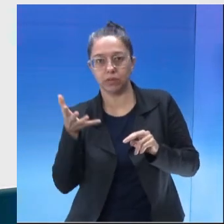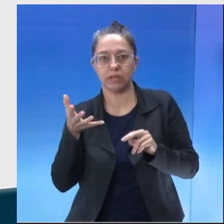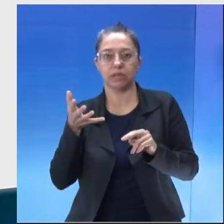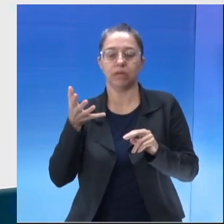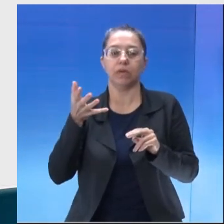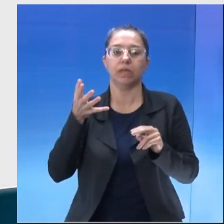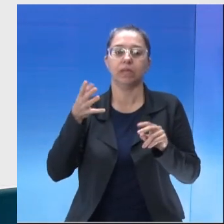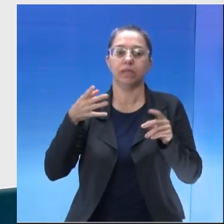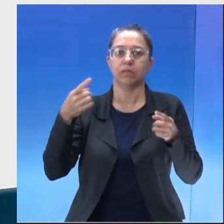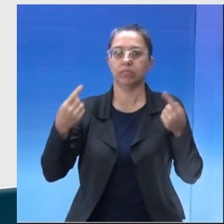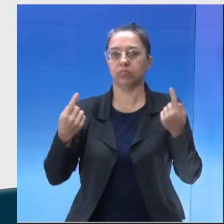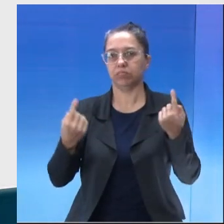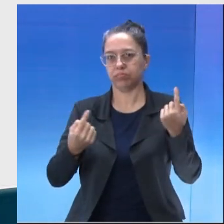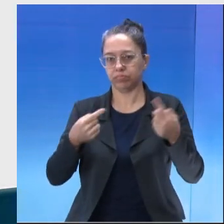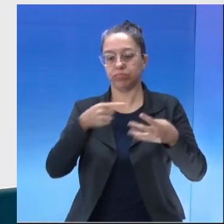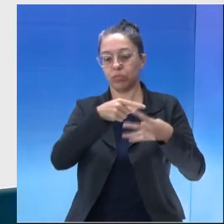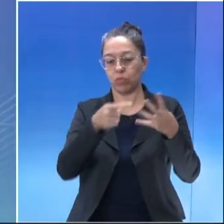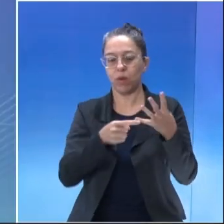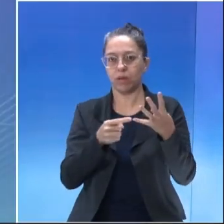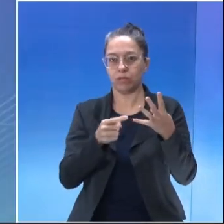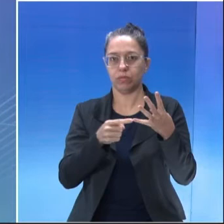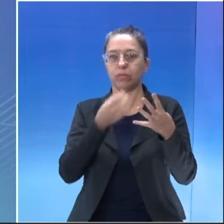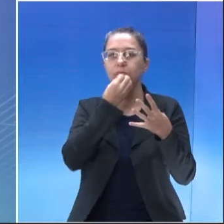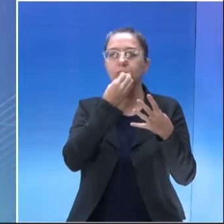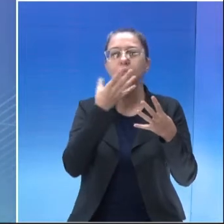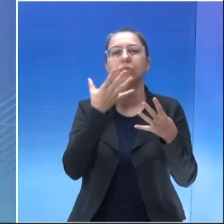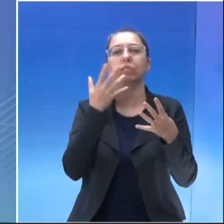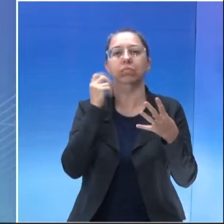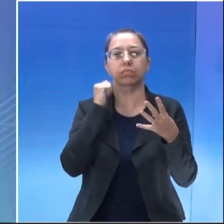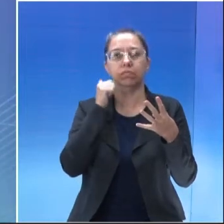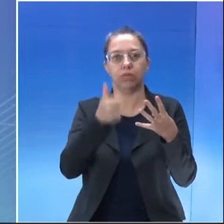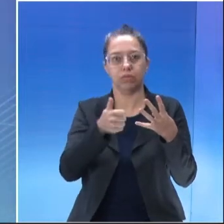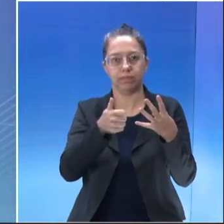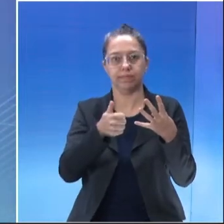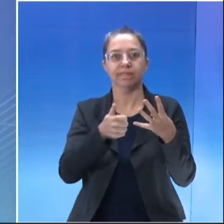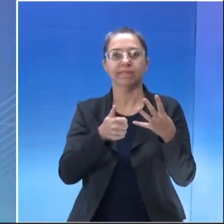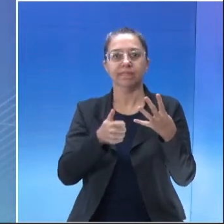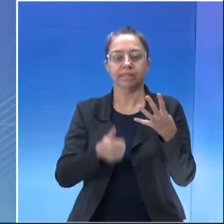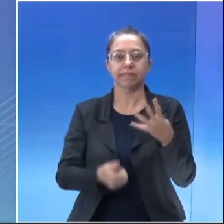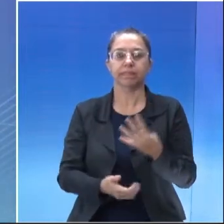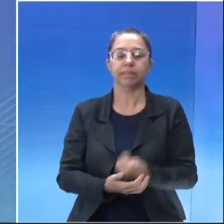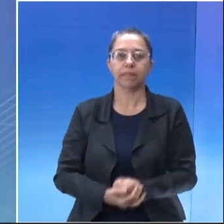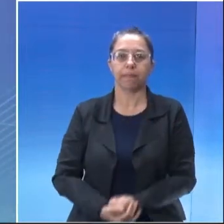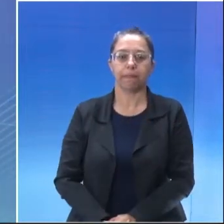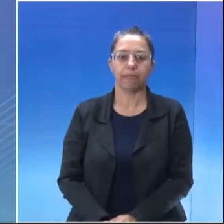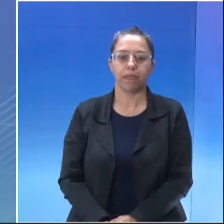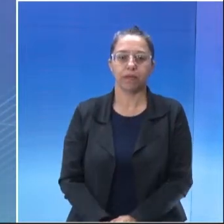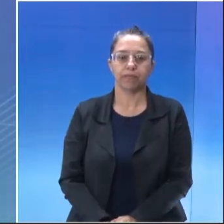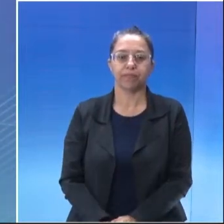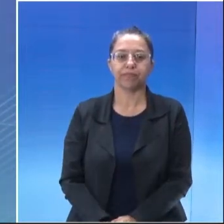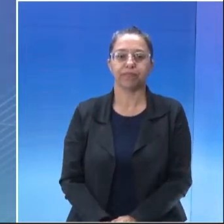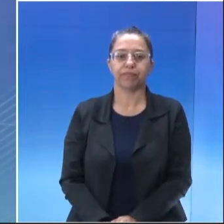muito nos textos dissertativos e argumentativos também, causa, que é o fato, e suas consequências.